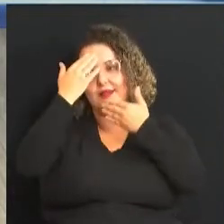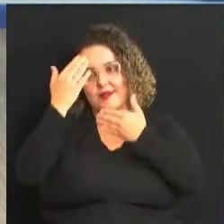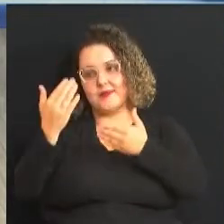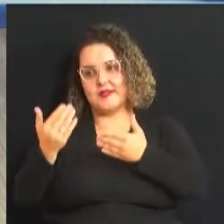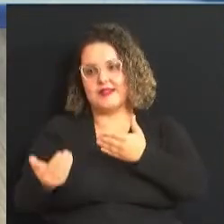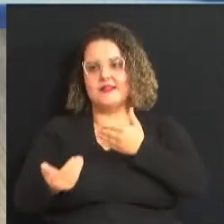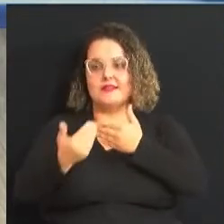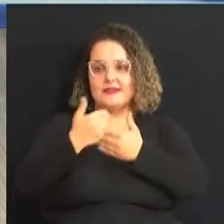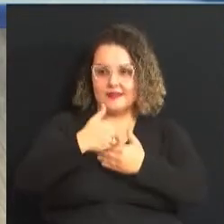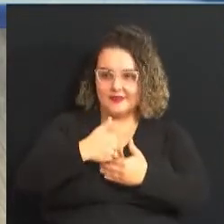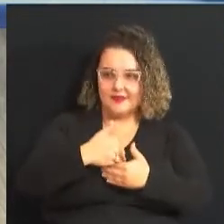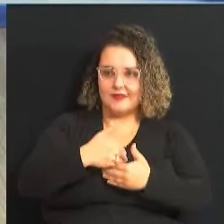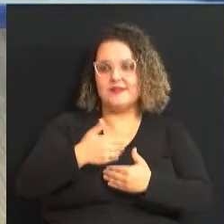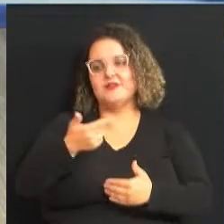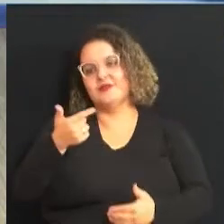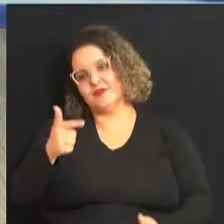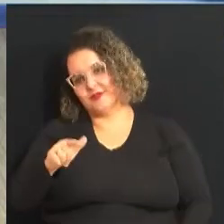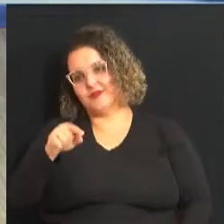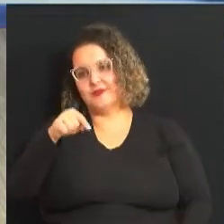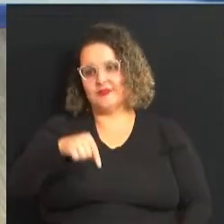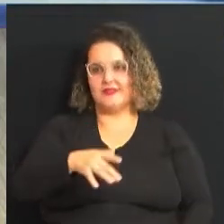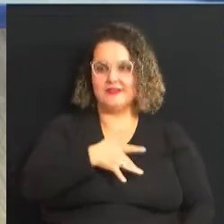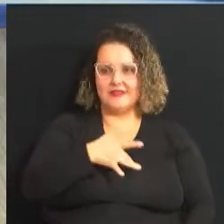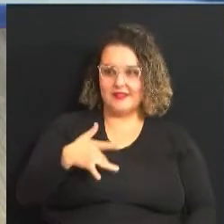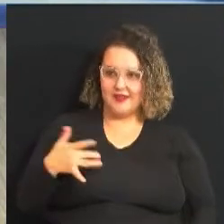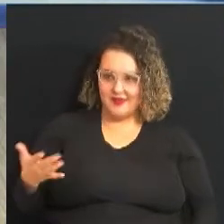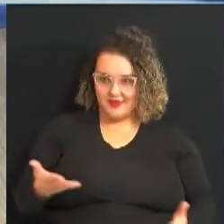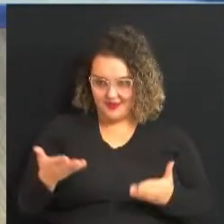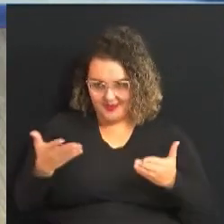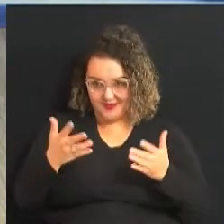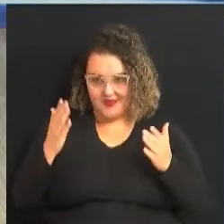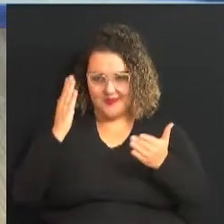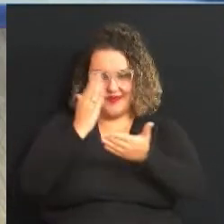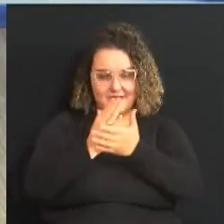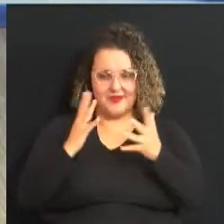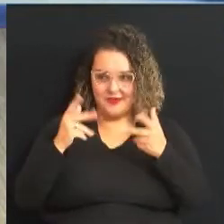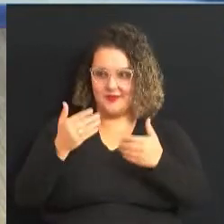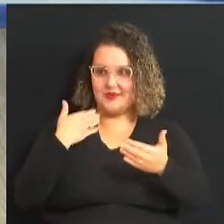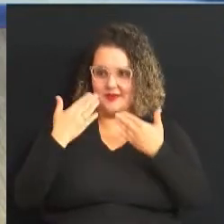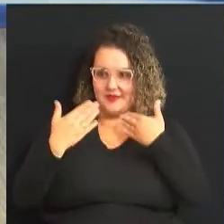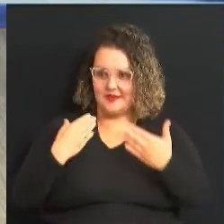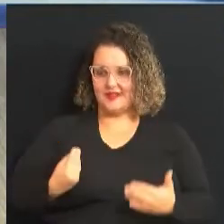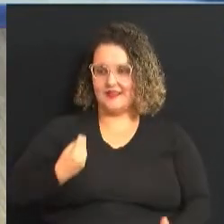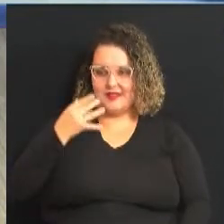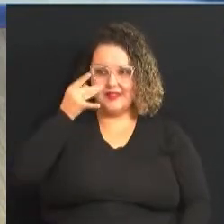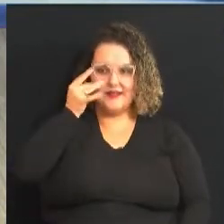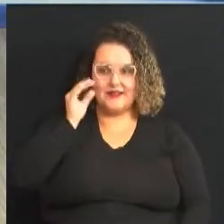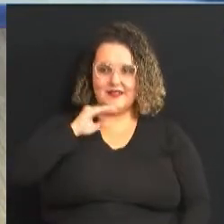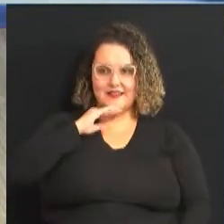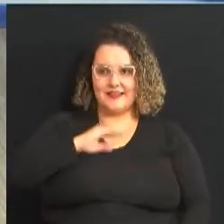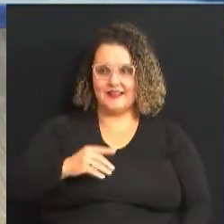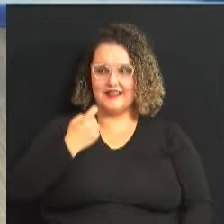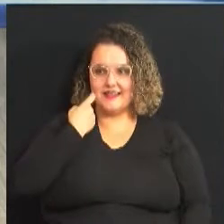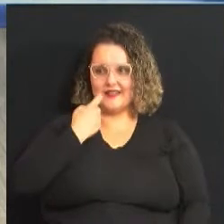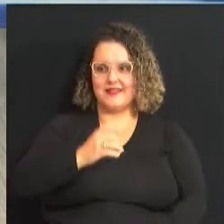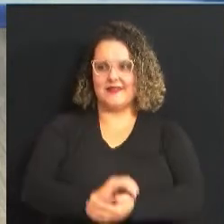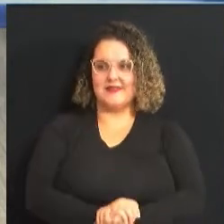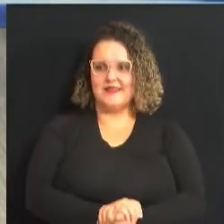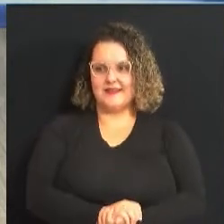participação mais uma vez aqui no Saúde e Vida Parou Tudo, só para falar com a gente ao vivo nessa tarde de sexta-feira.